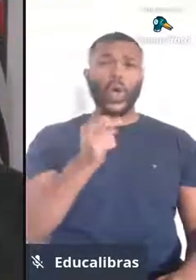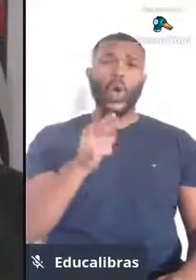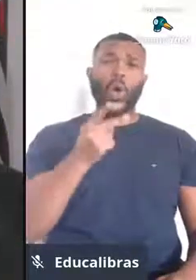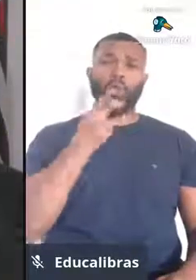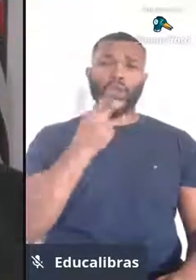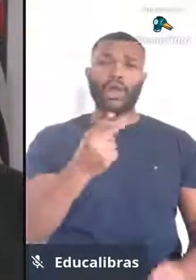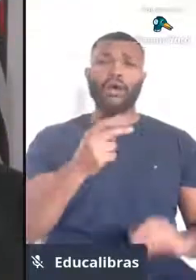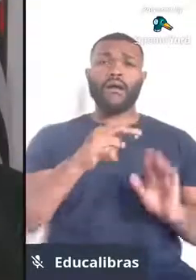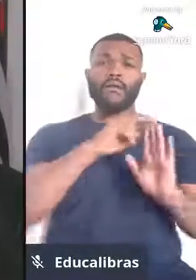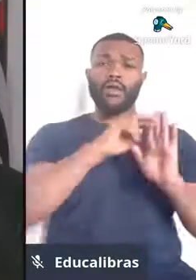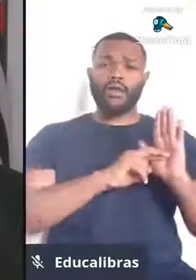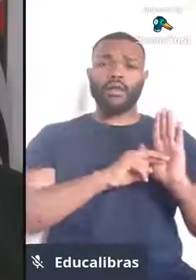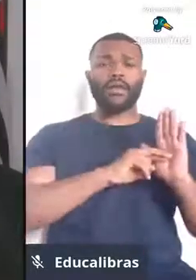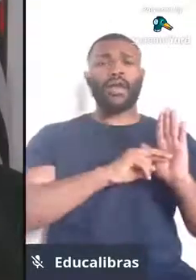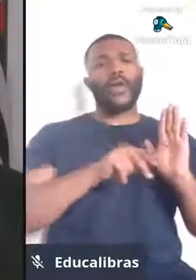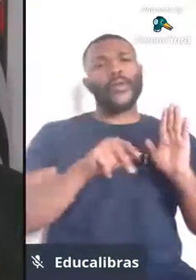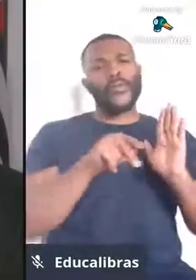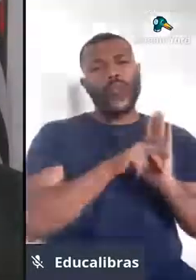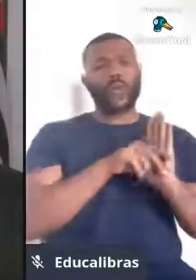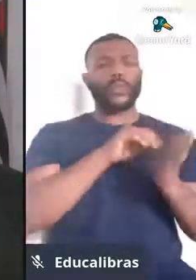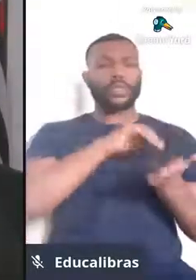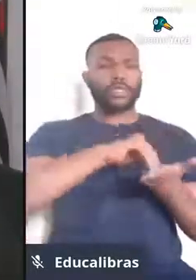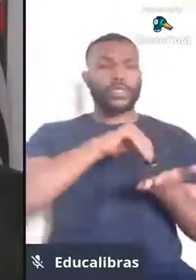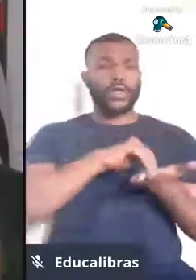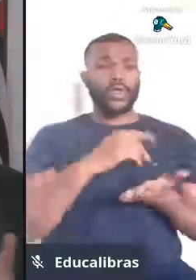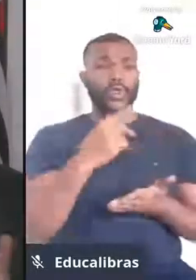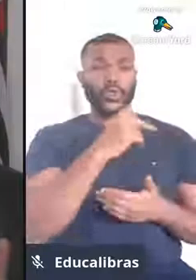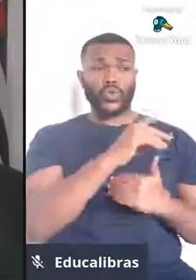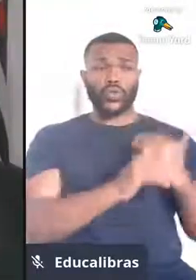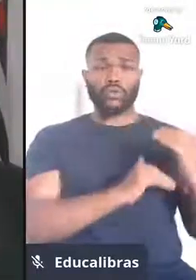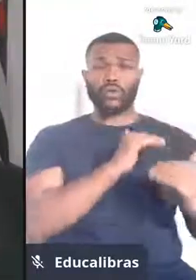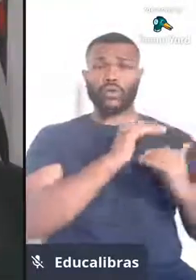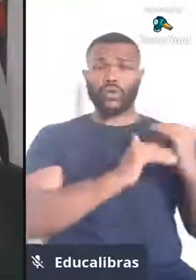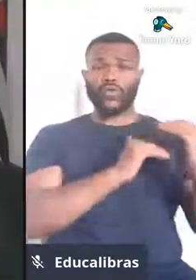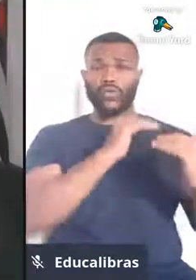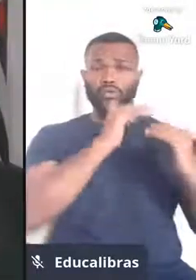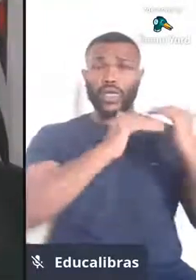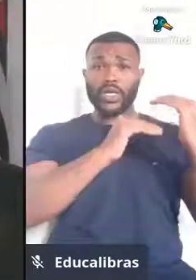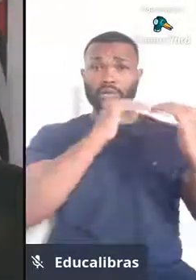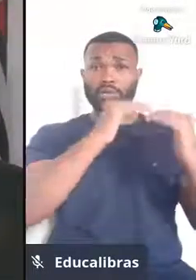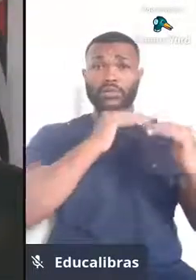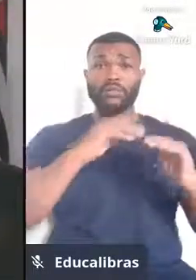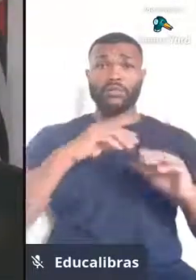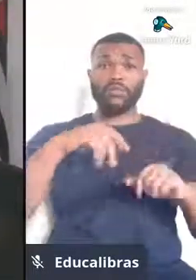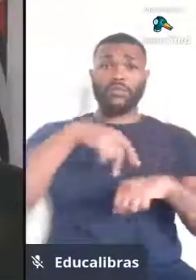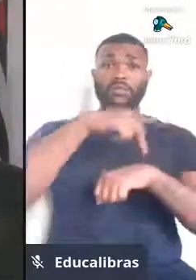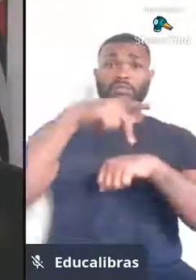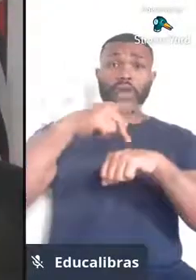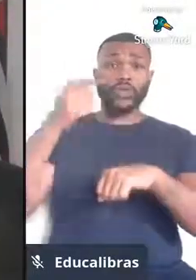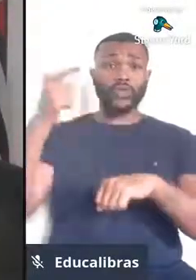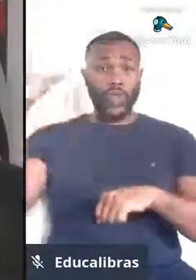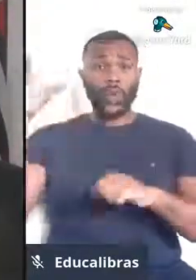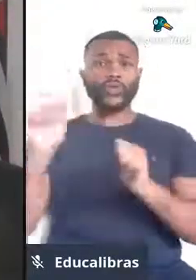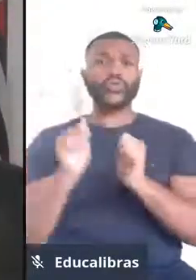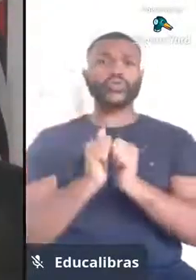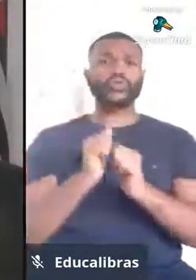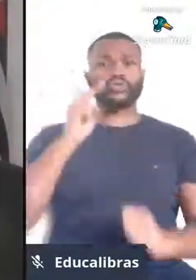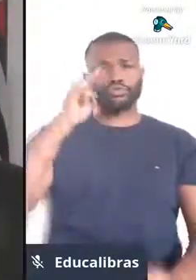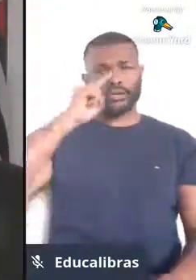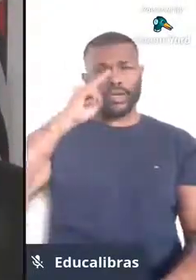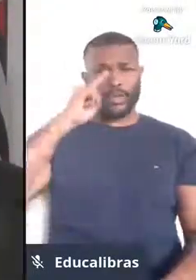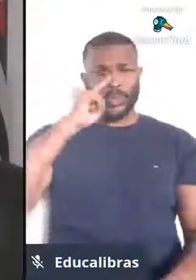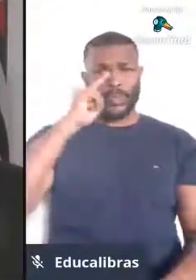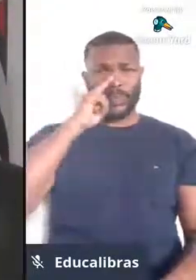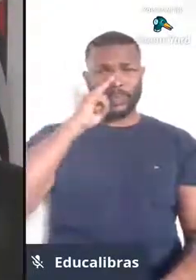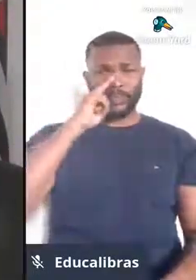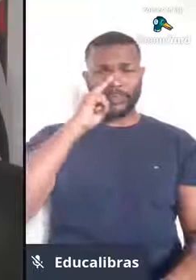públicas que a sua secretaria tem desenvolvido em fóruns internacionais, assisti a Marinalva participando, enfim,